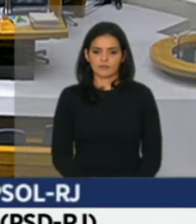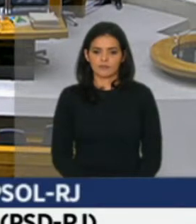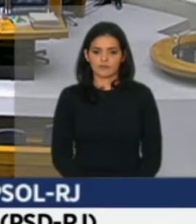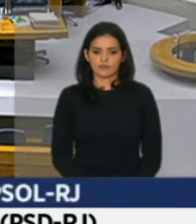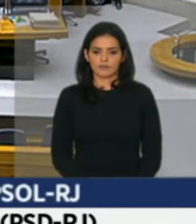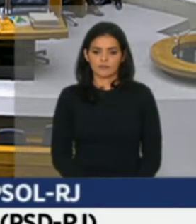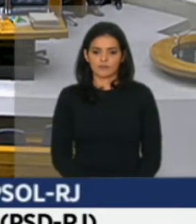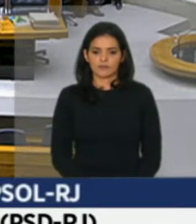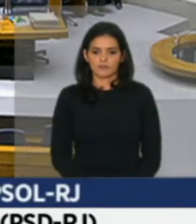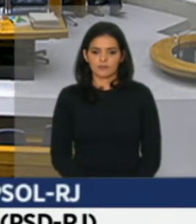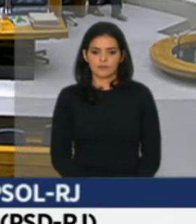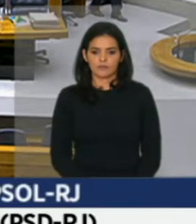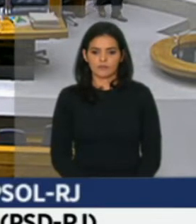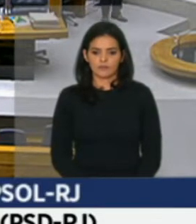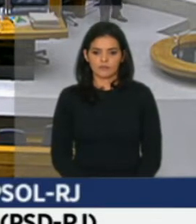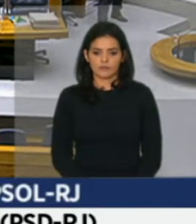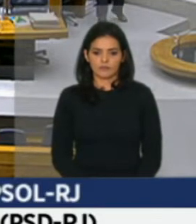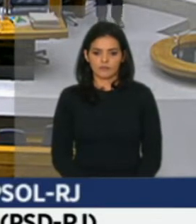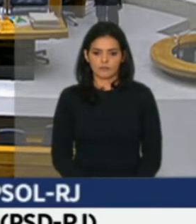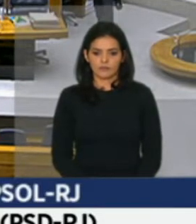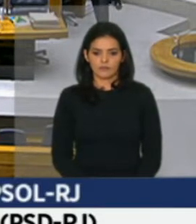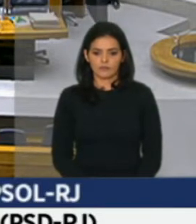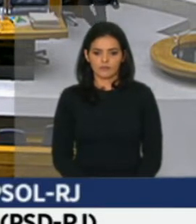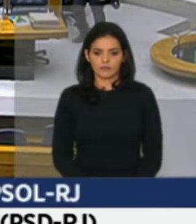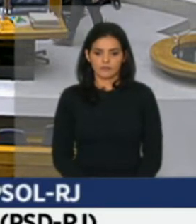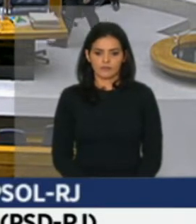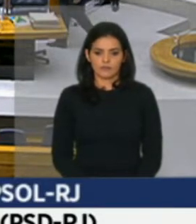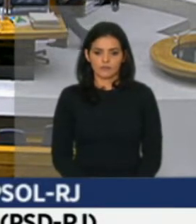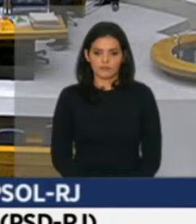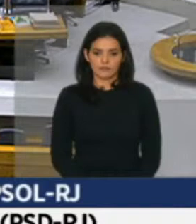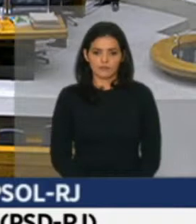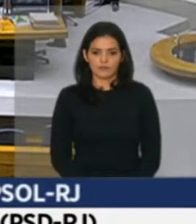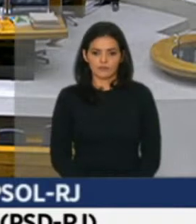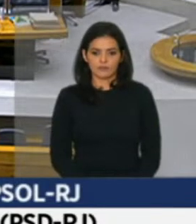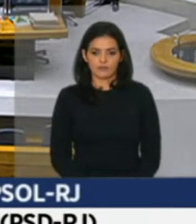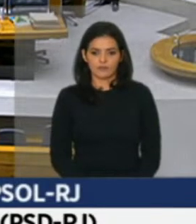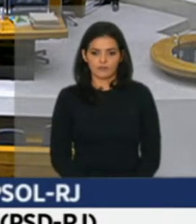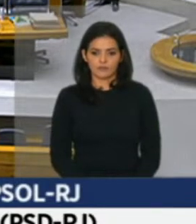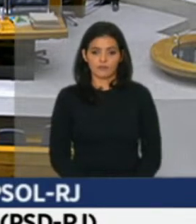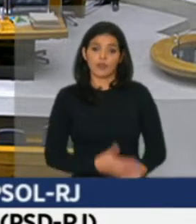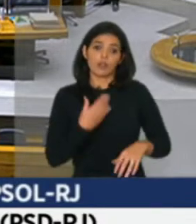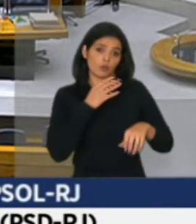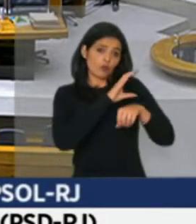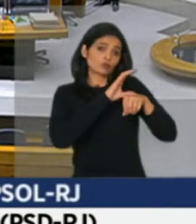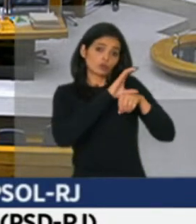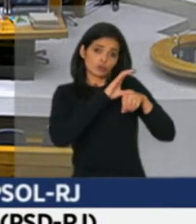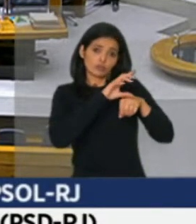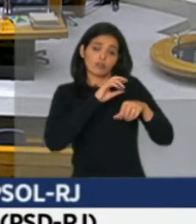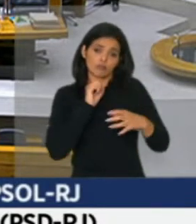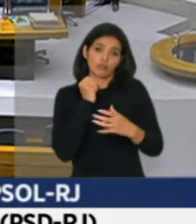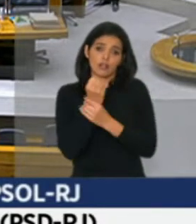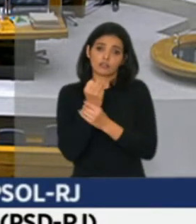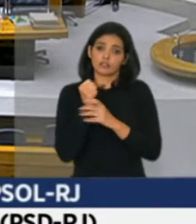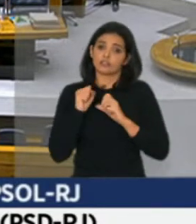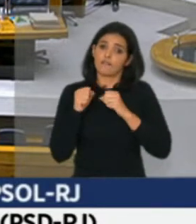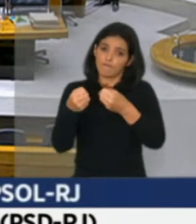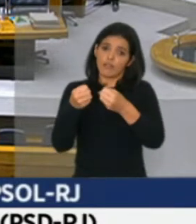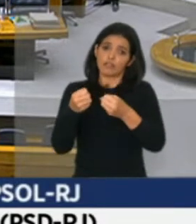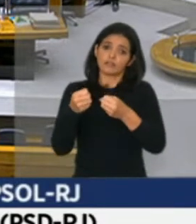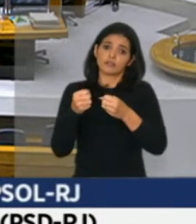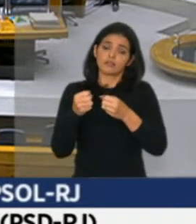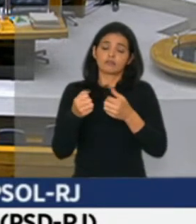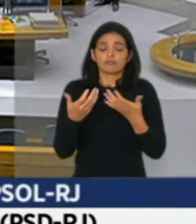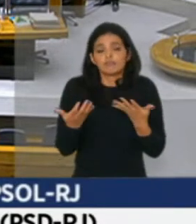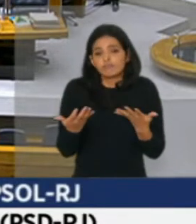Para concluir, por favor. Vai ao encontro do que determina a Constituição brasileira no sentido de garantir ampla defesa e